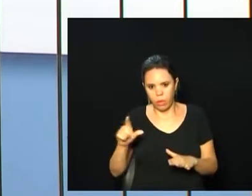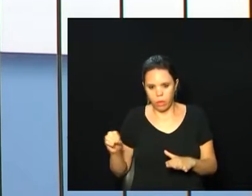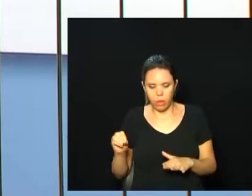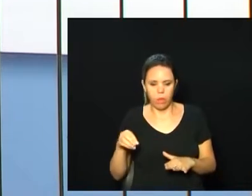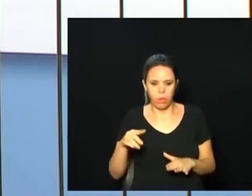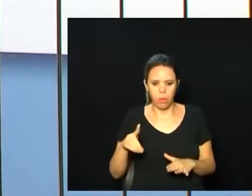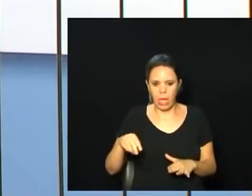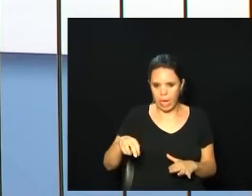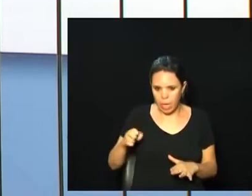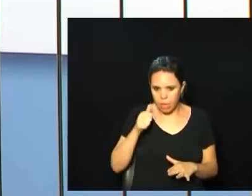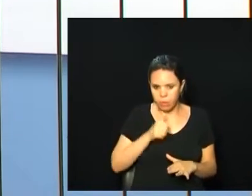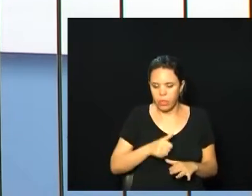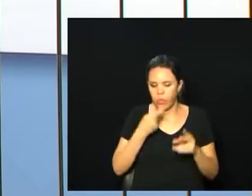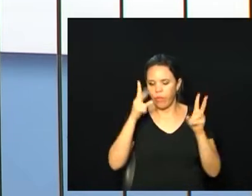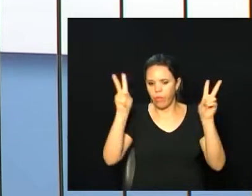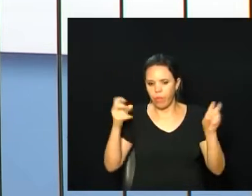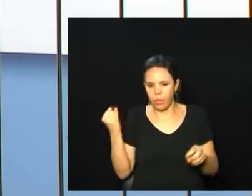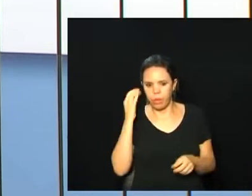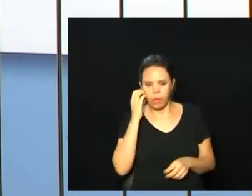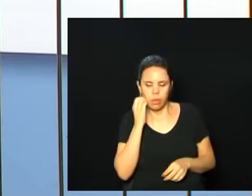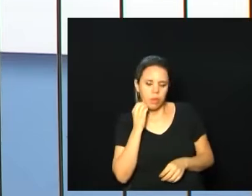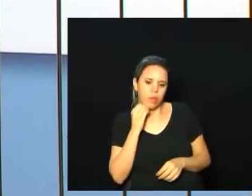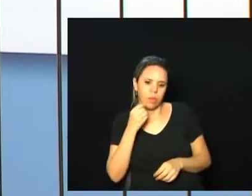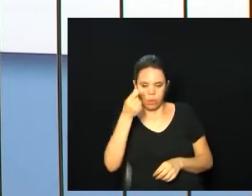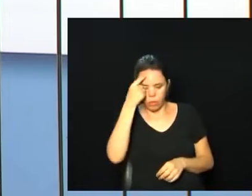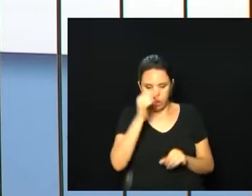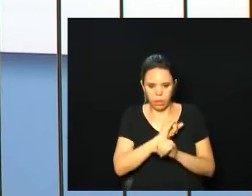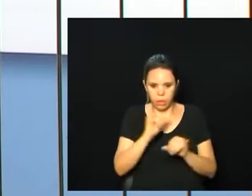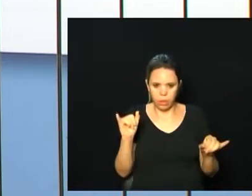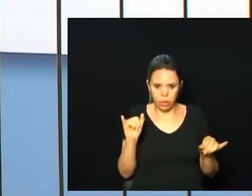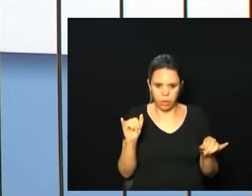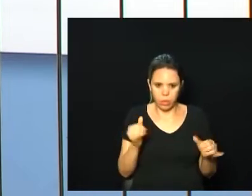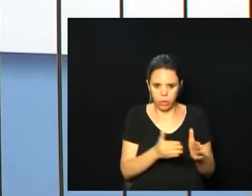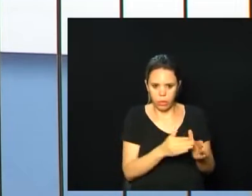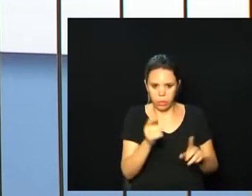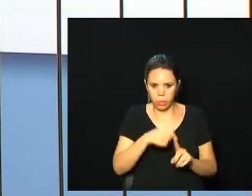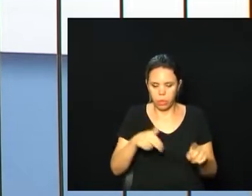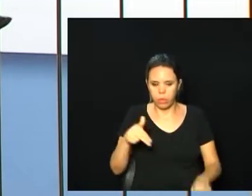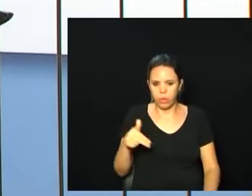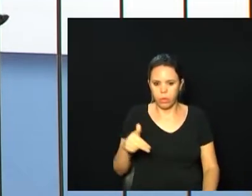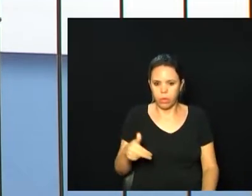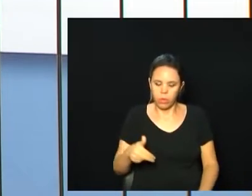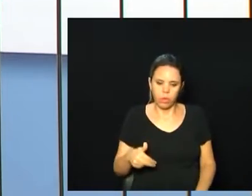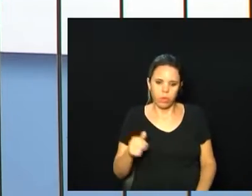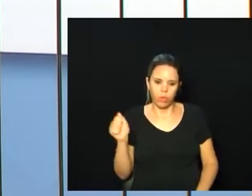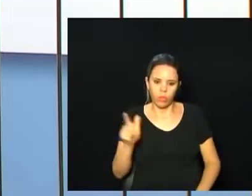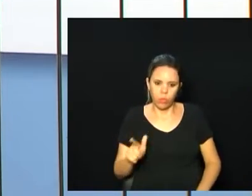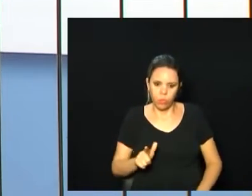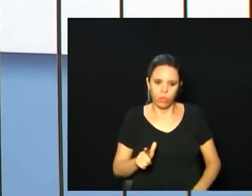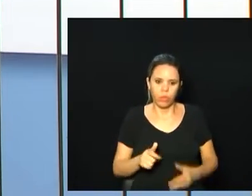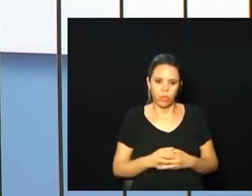Marlene Oliveira, que vai falar sobre a importância dessa conscientização durante o mês de novembro, chamado Novembro